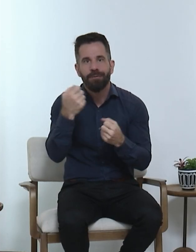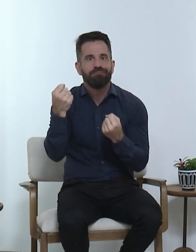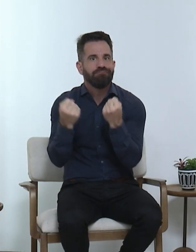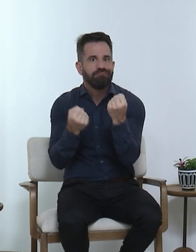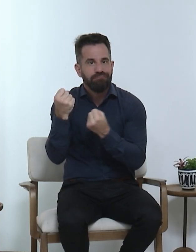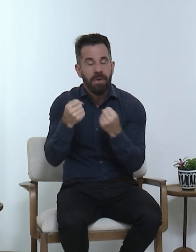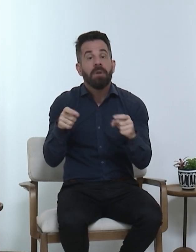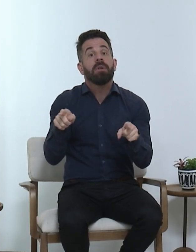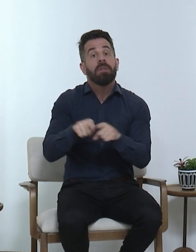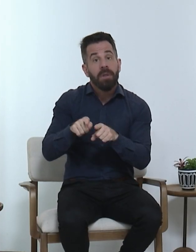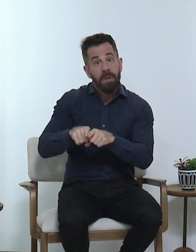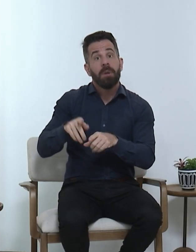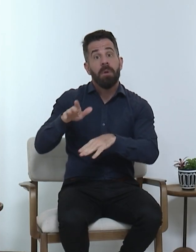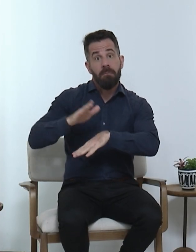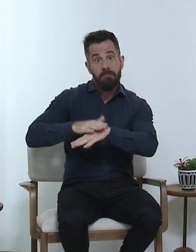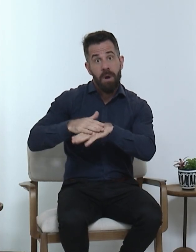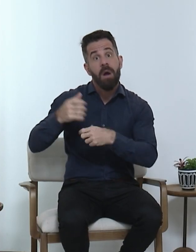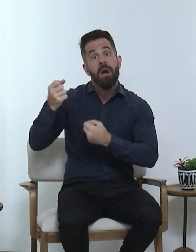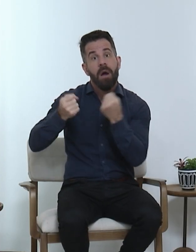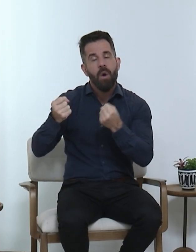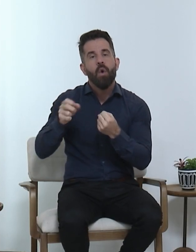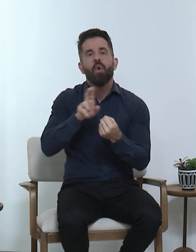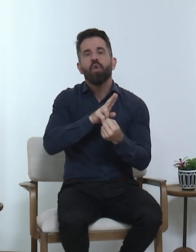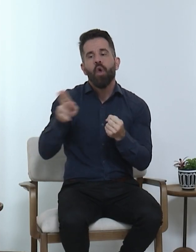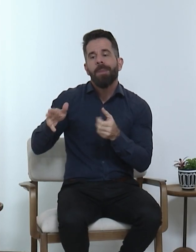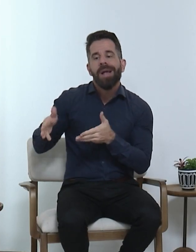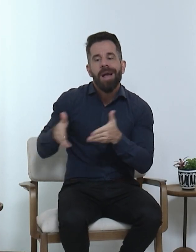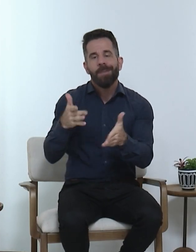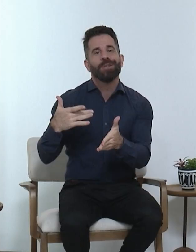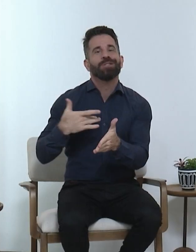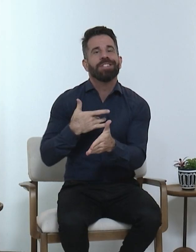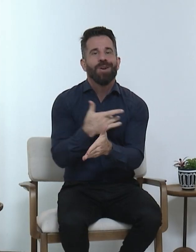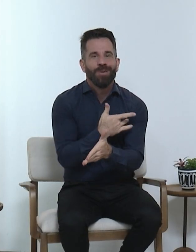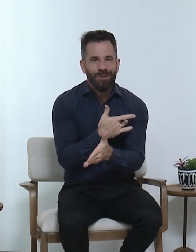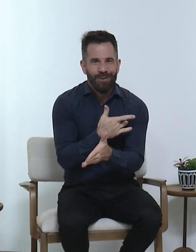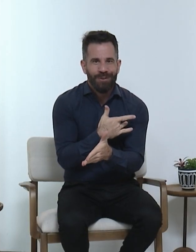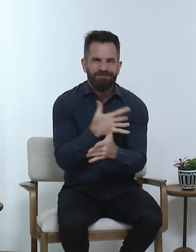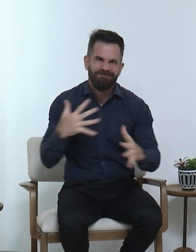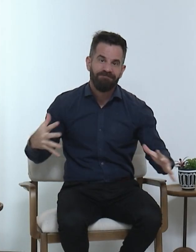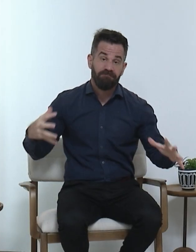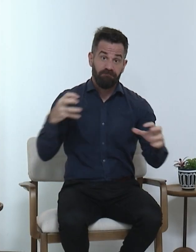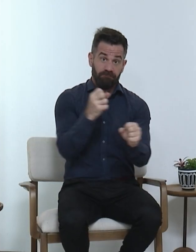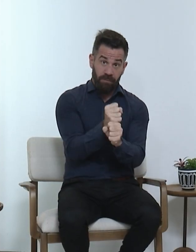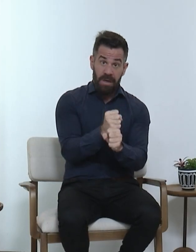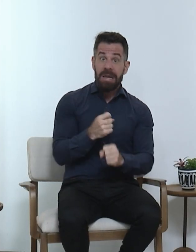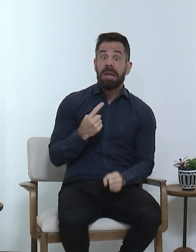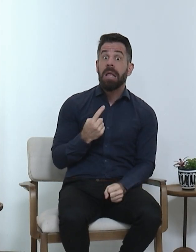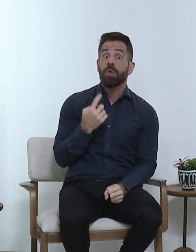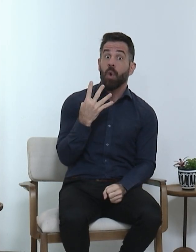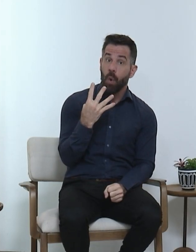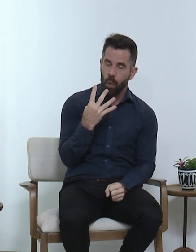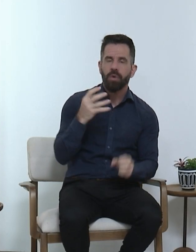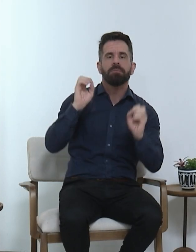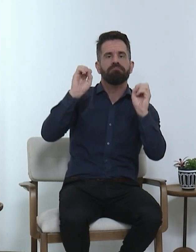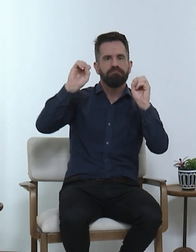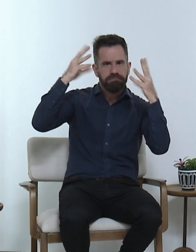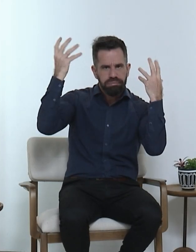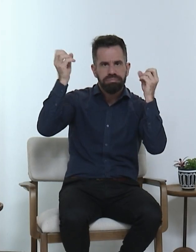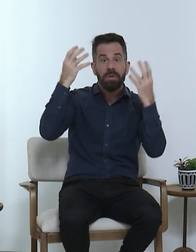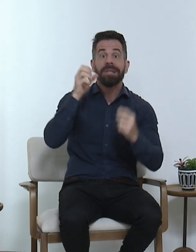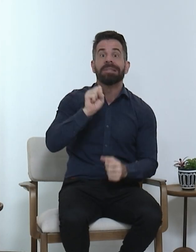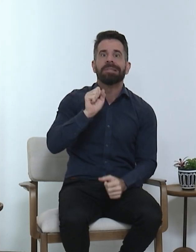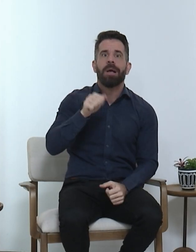também automóveis do programa Caminhos da Saúde. Desse total de veículos, 14 são ambulâncias do